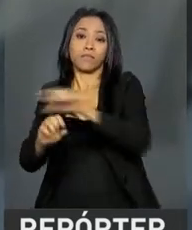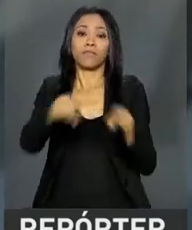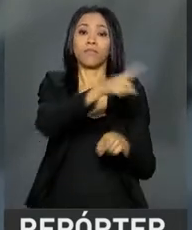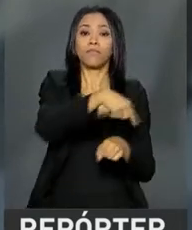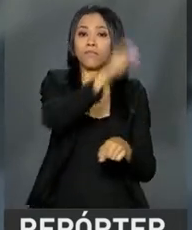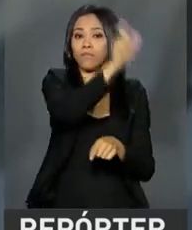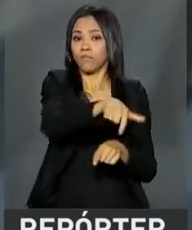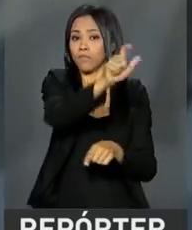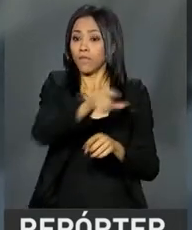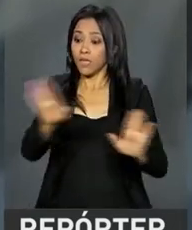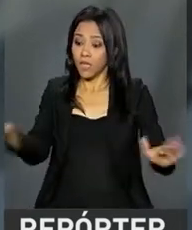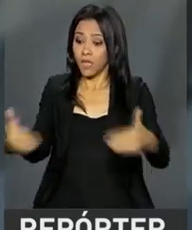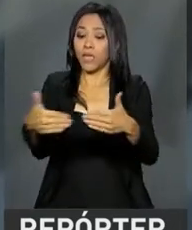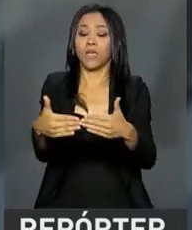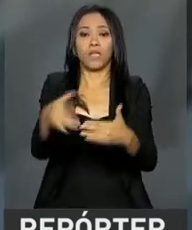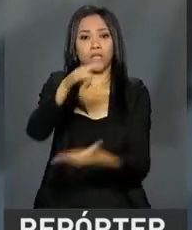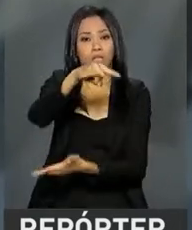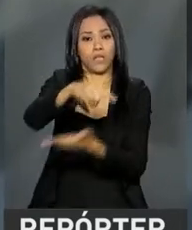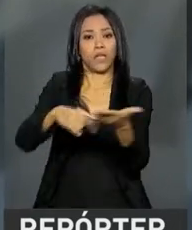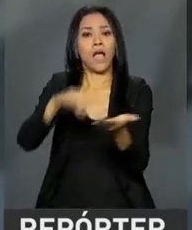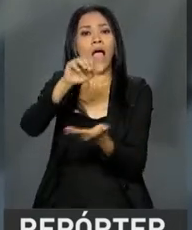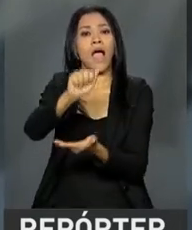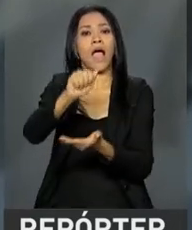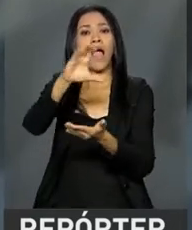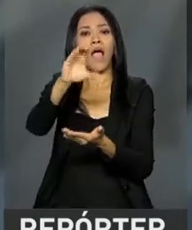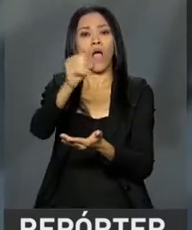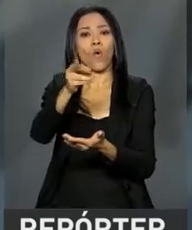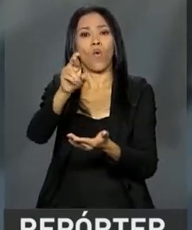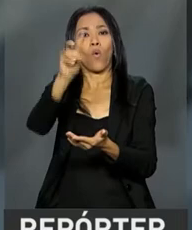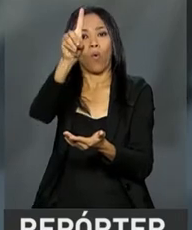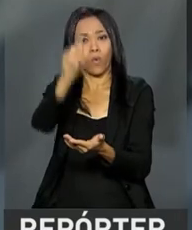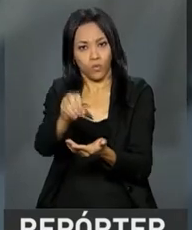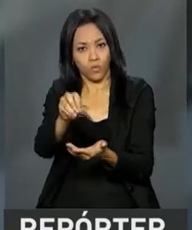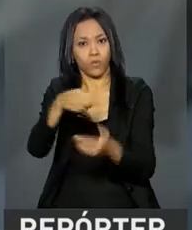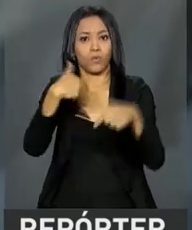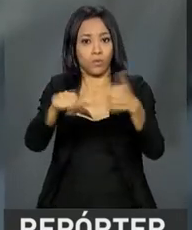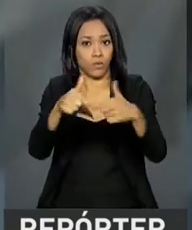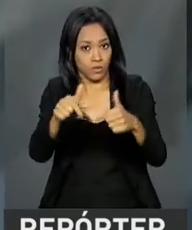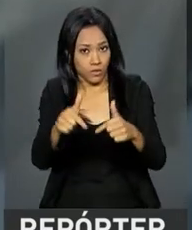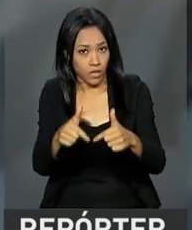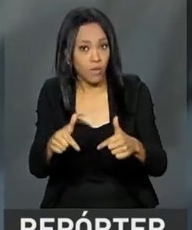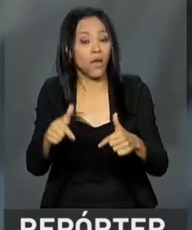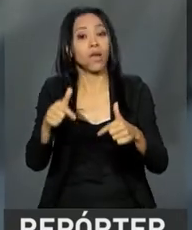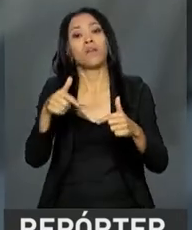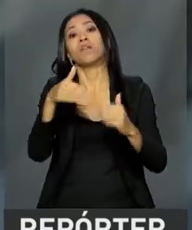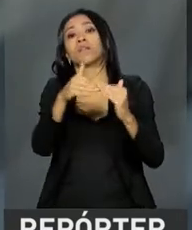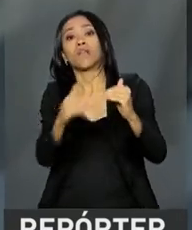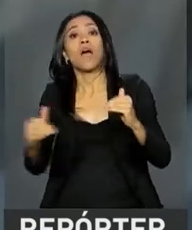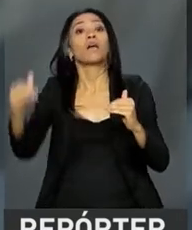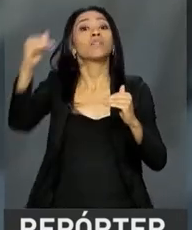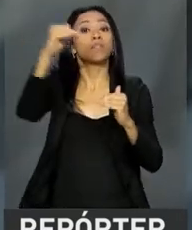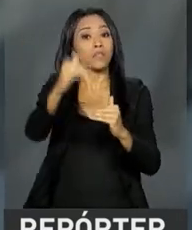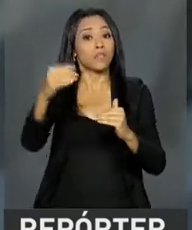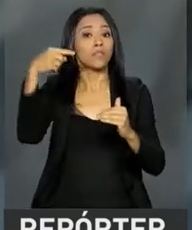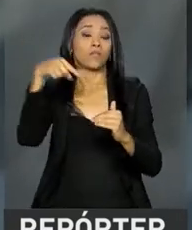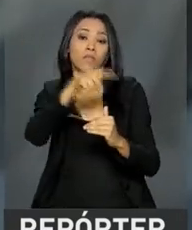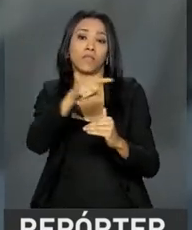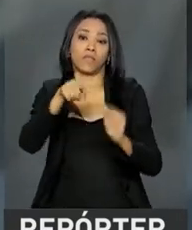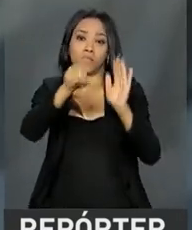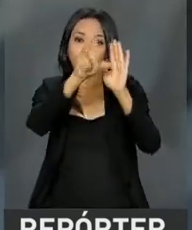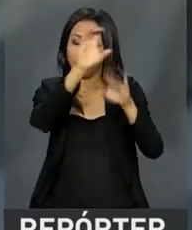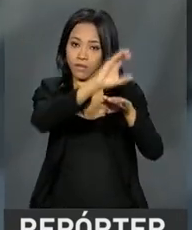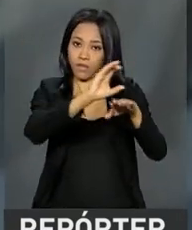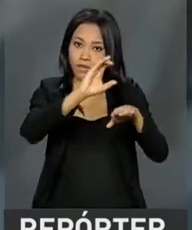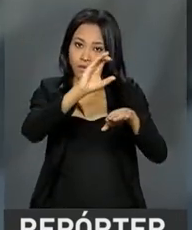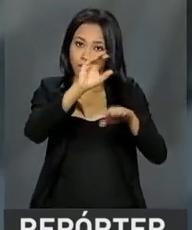a alguns pontos da relação de trabalho que se sobreponha à legislação o chamado acordado sobre